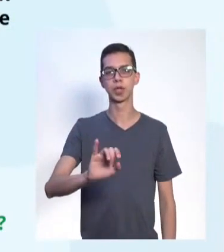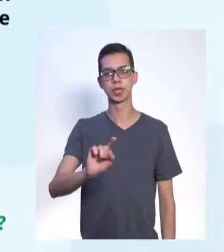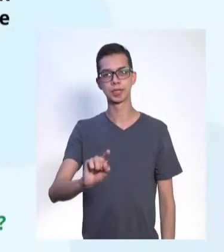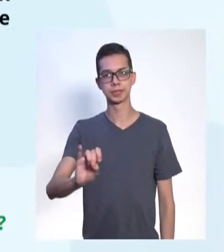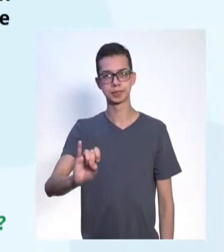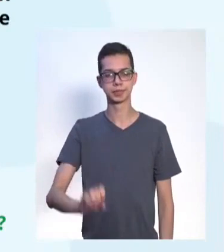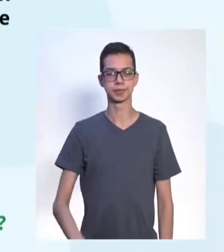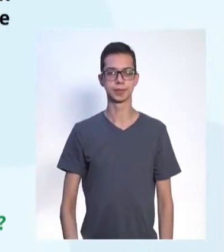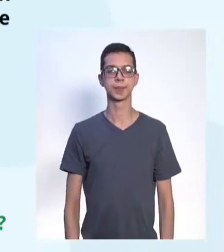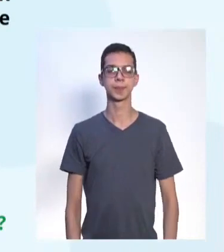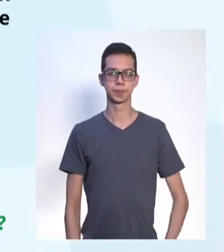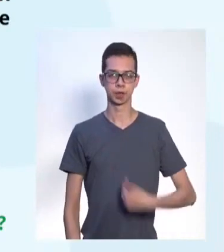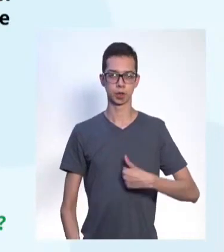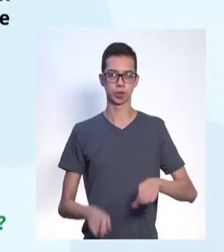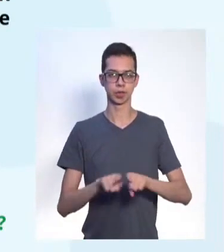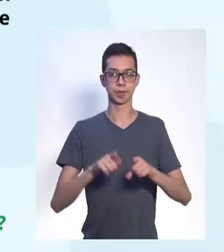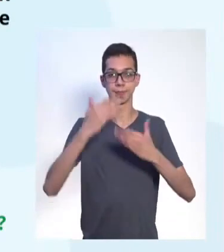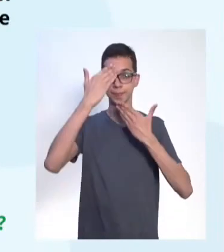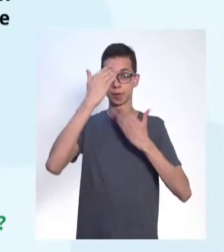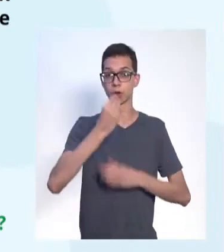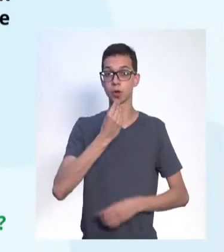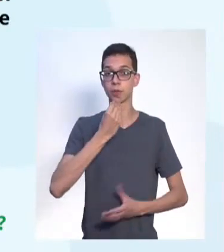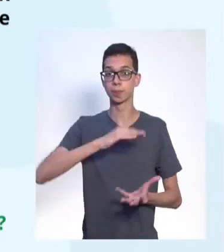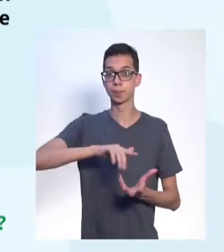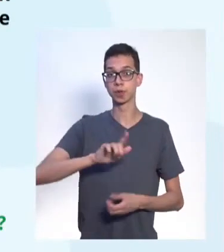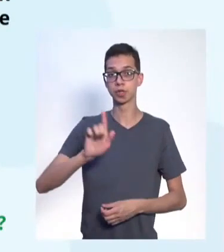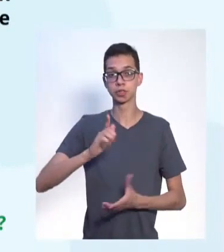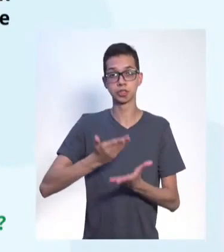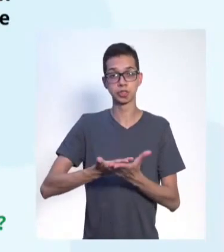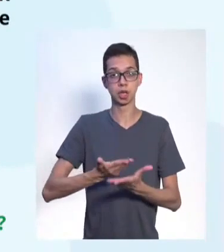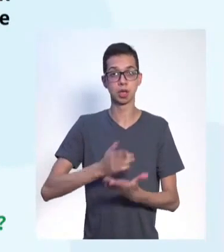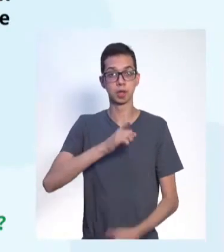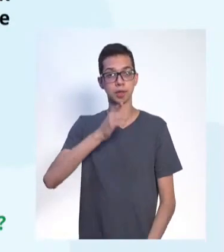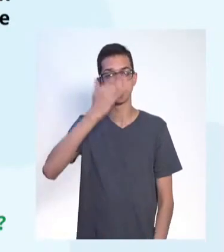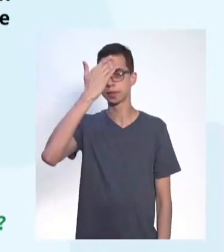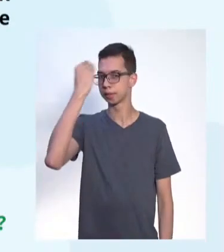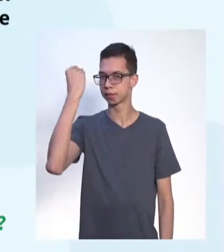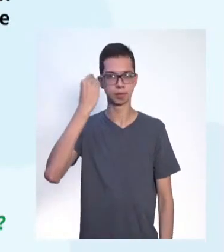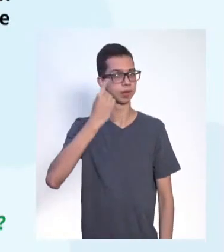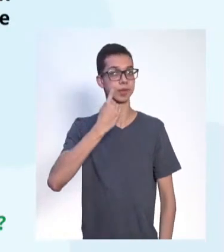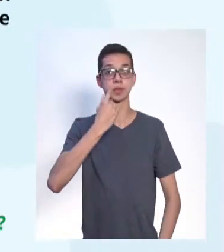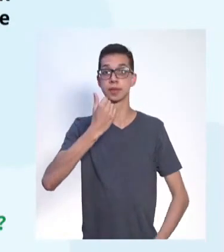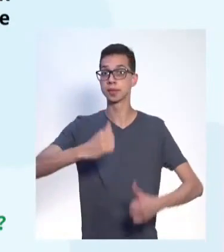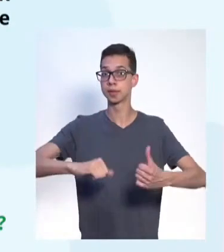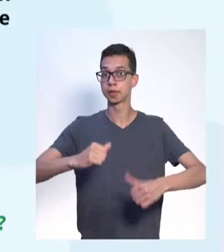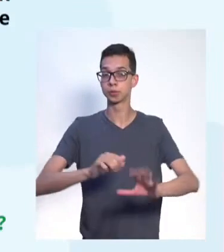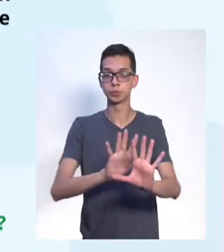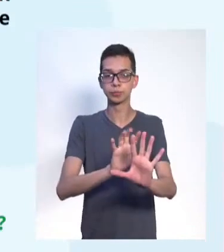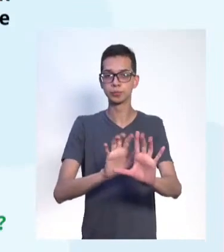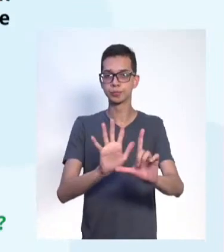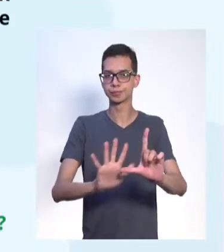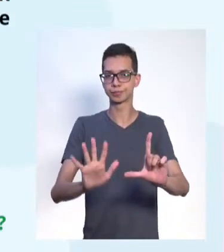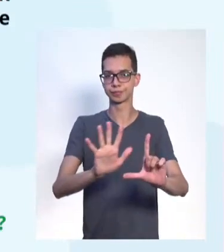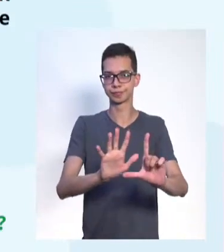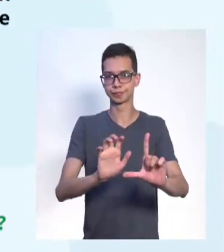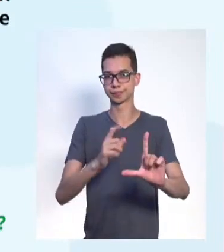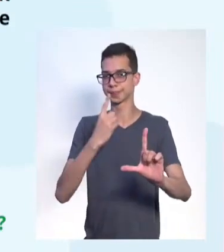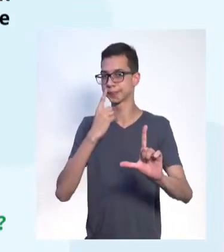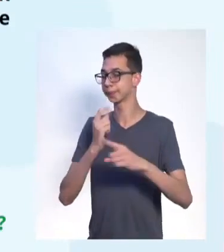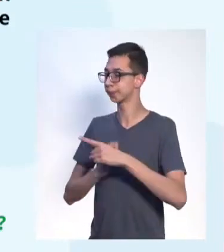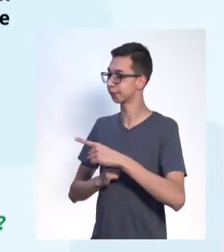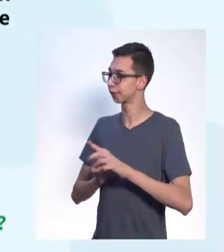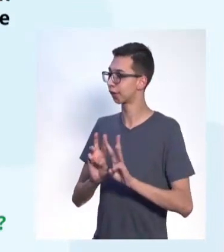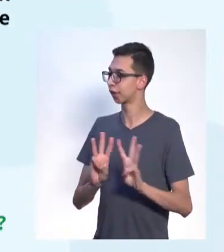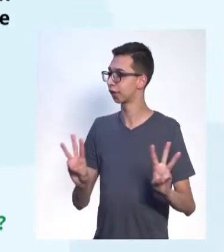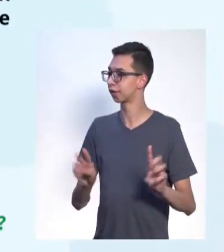agradeço a oportunidade de estar aqui nessa aula de geografia e, claro, não esqueçam de avaliar a nossa aula através do QR Code e do link que aparece